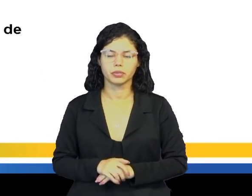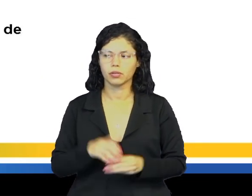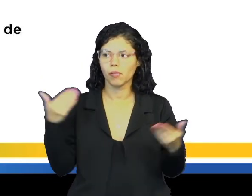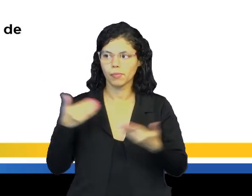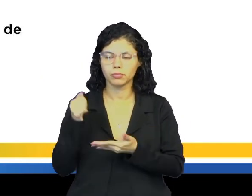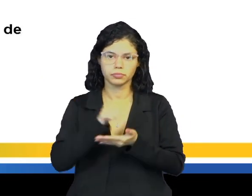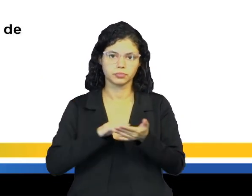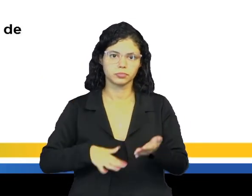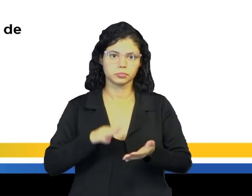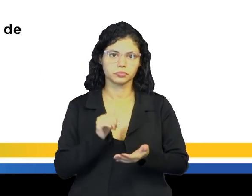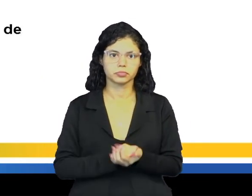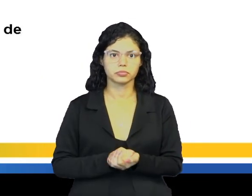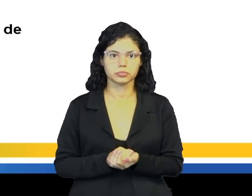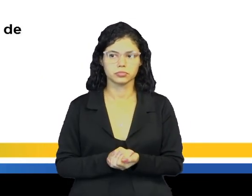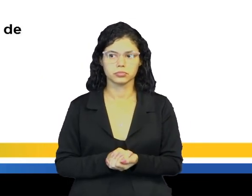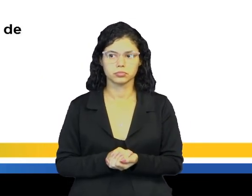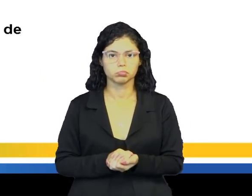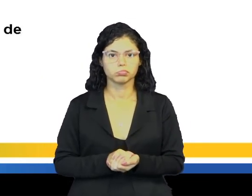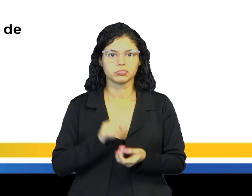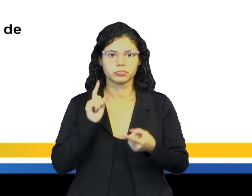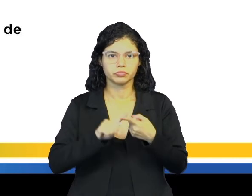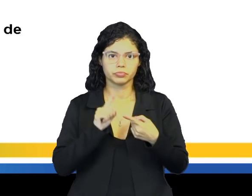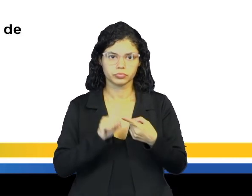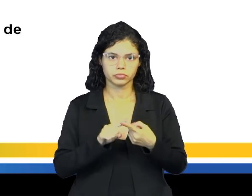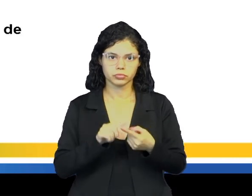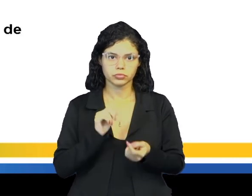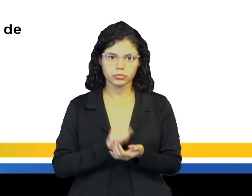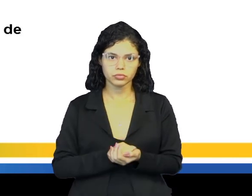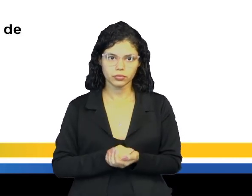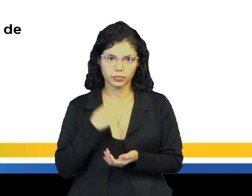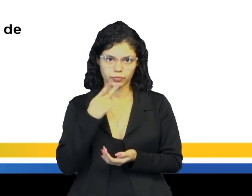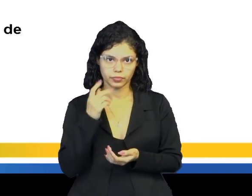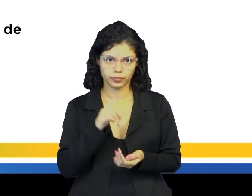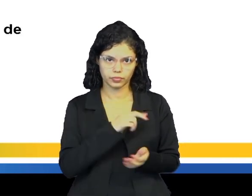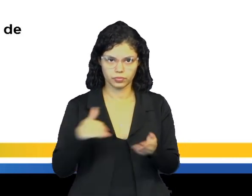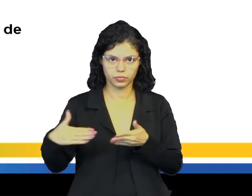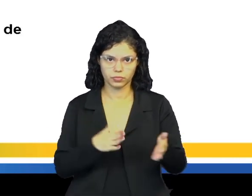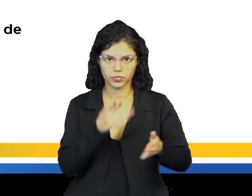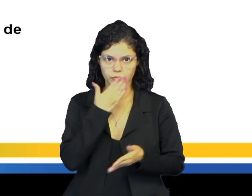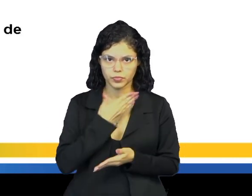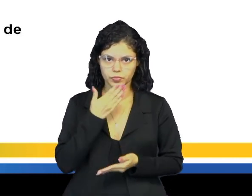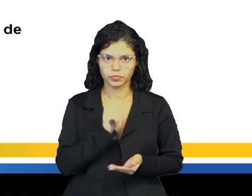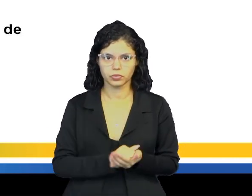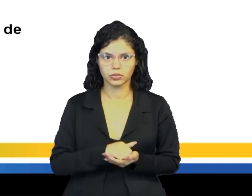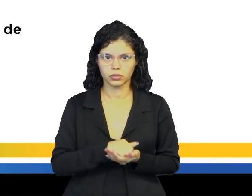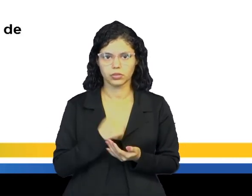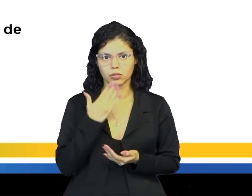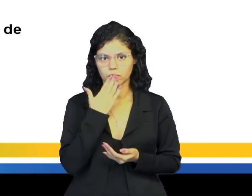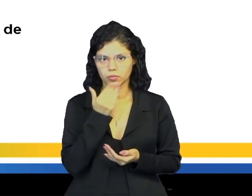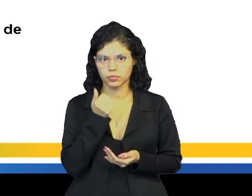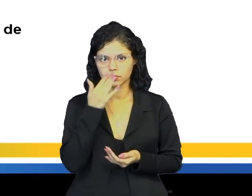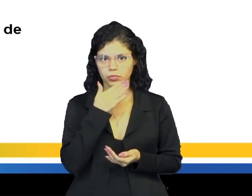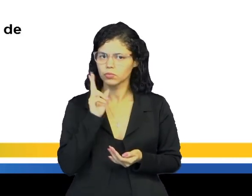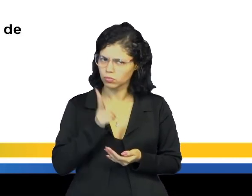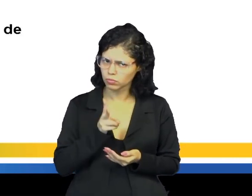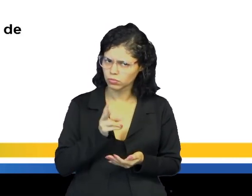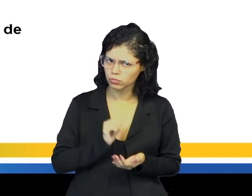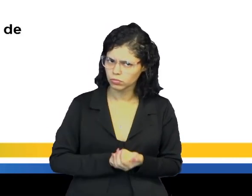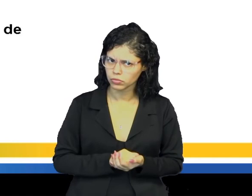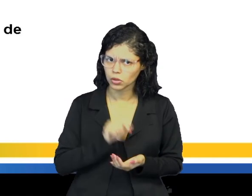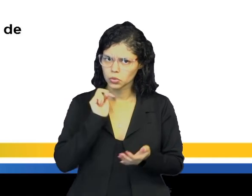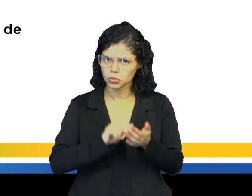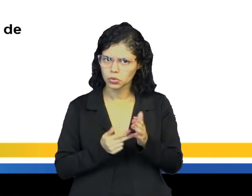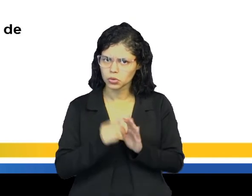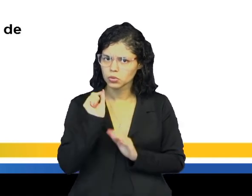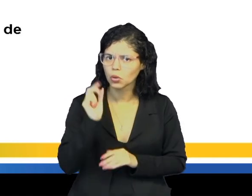Vamos agora exercitar. Questão número 1. Dizemos que um rio tem água doce. O sabor dela é doce mesmo? O